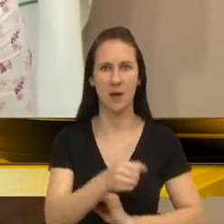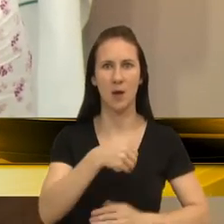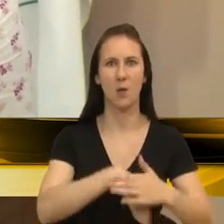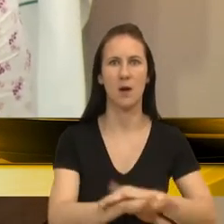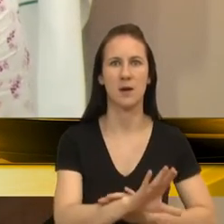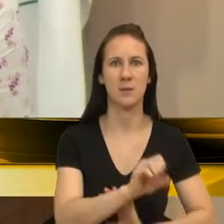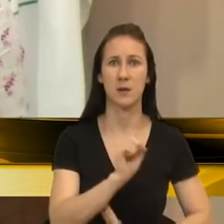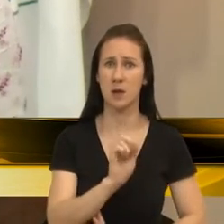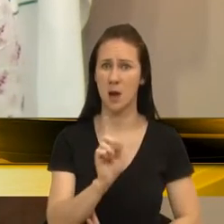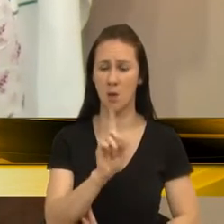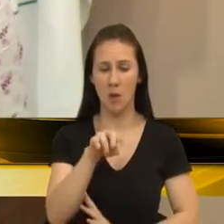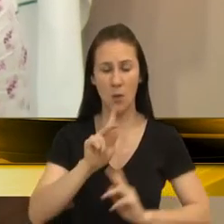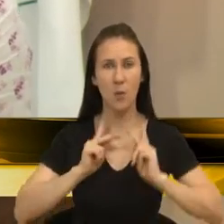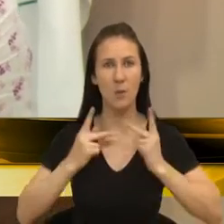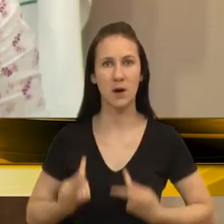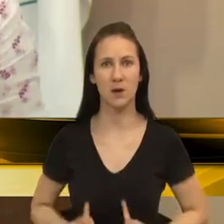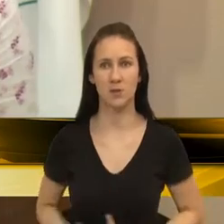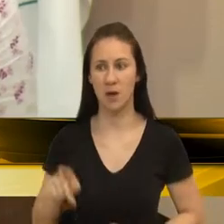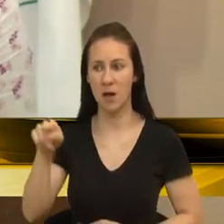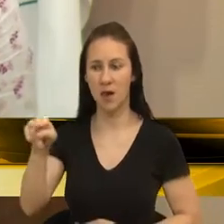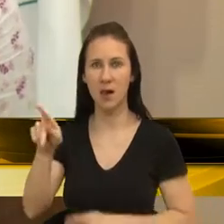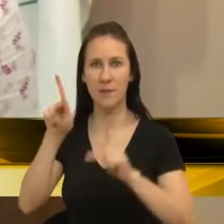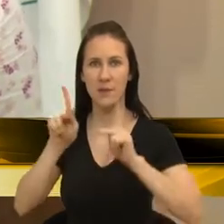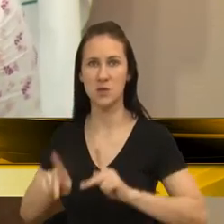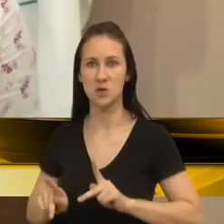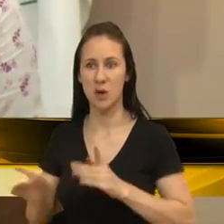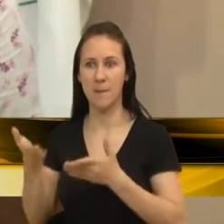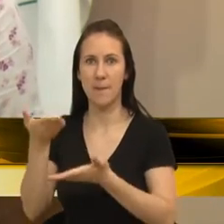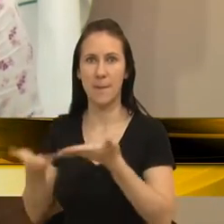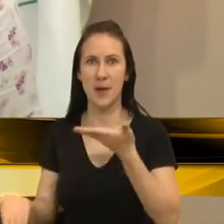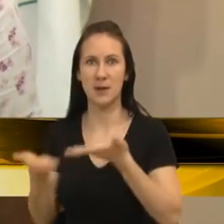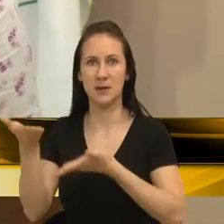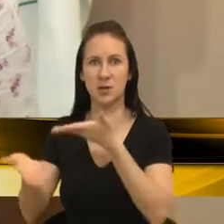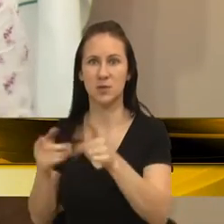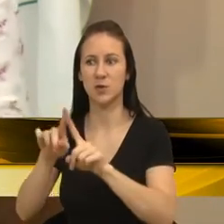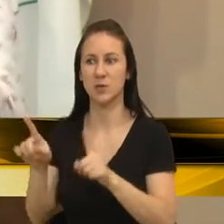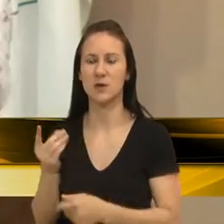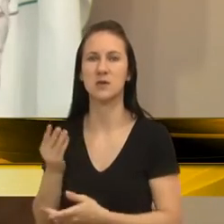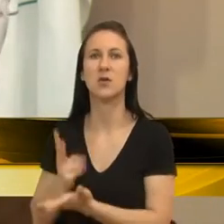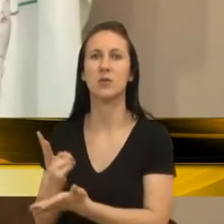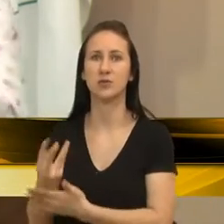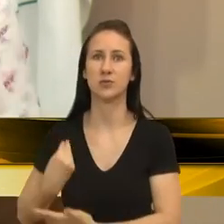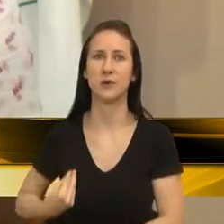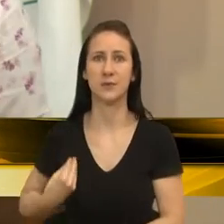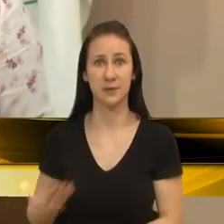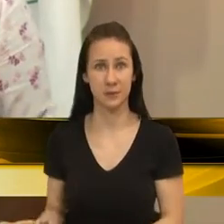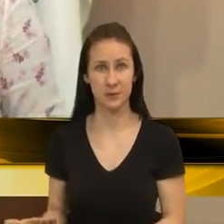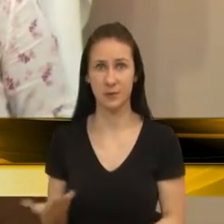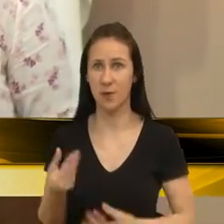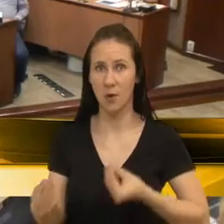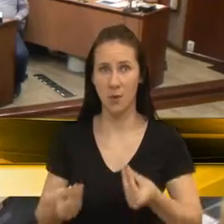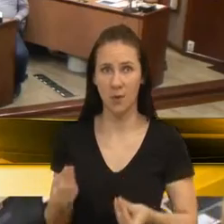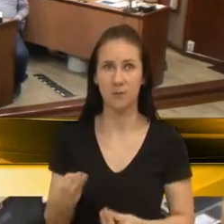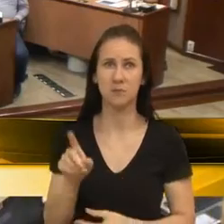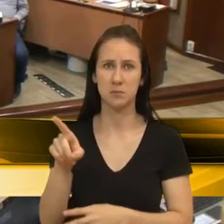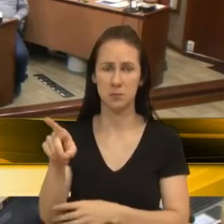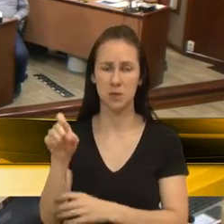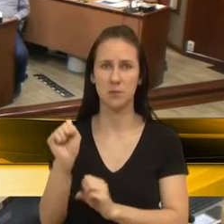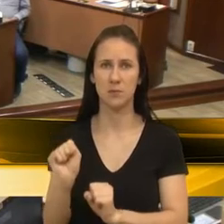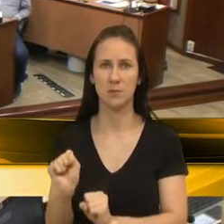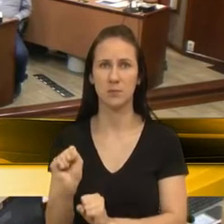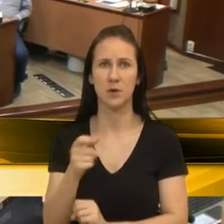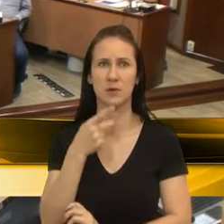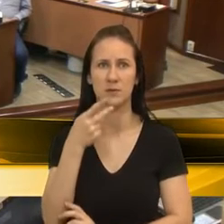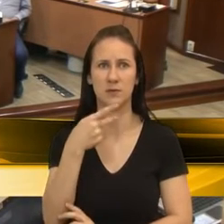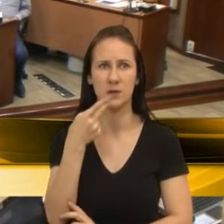continuar vivendo. Então, não tem como fechar o serviço de uma hora para outra. Bom, vereadora Diló, tem sua parte. Obrigado,